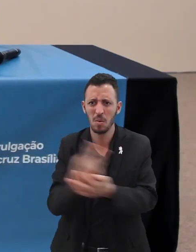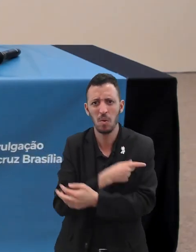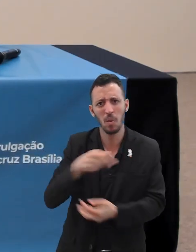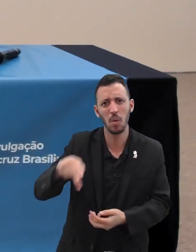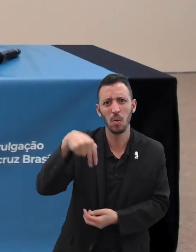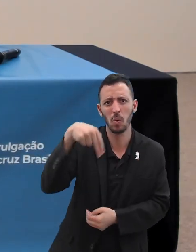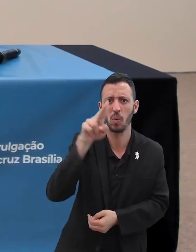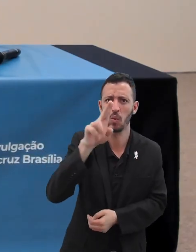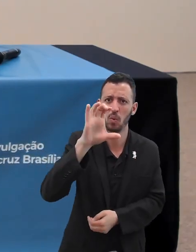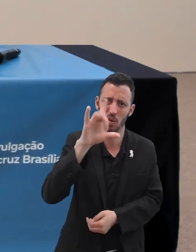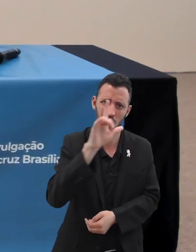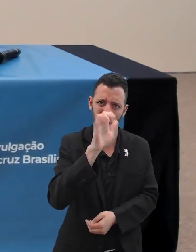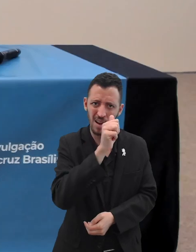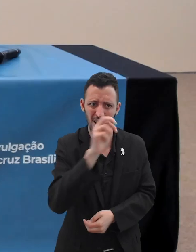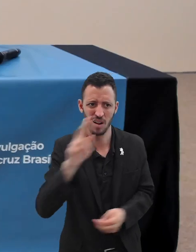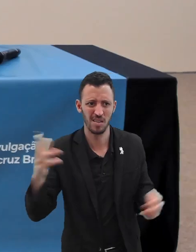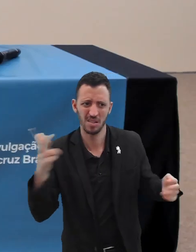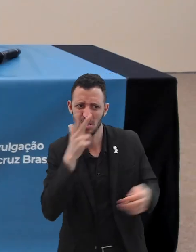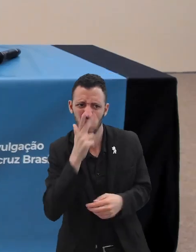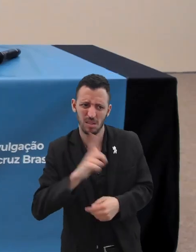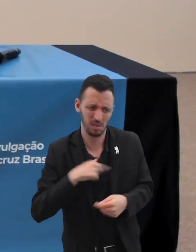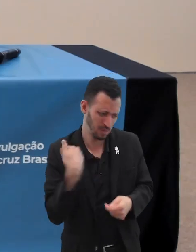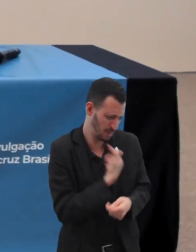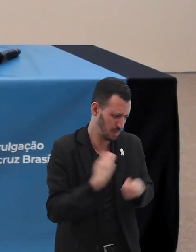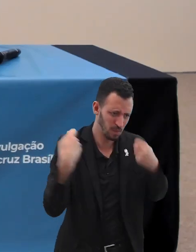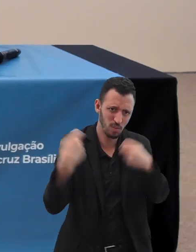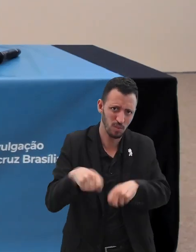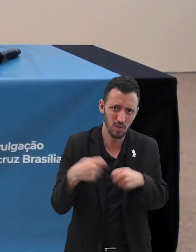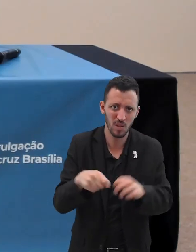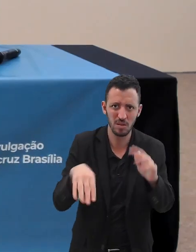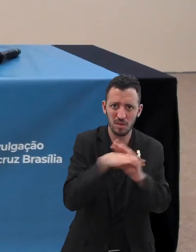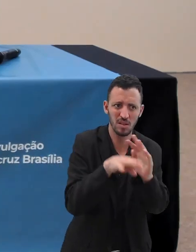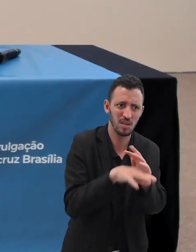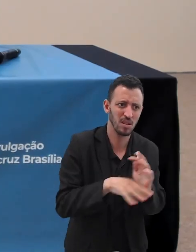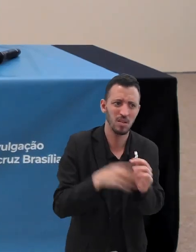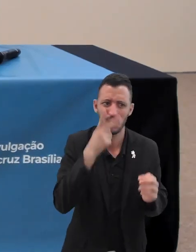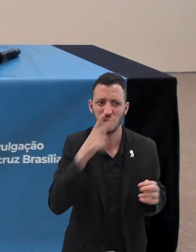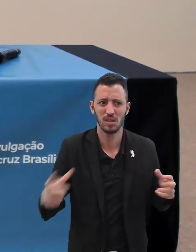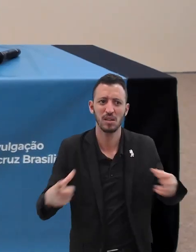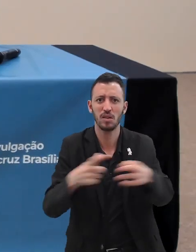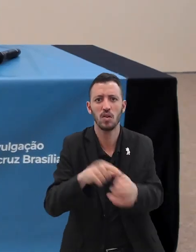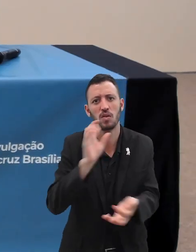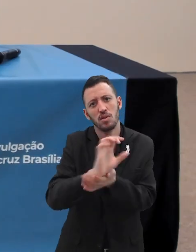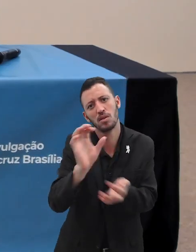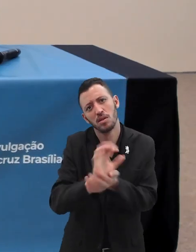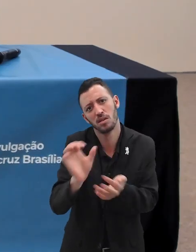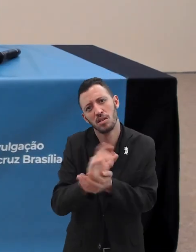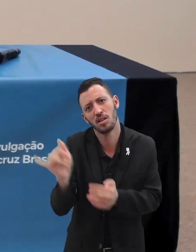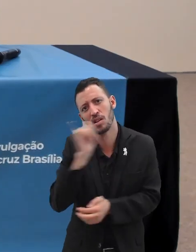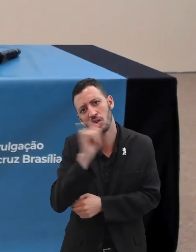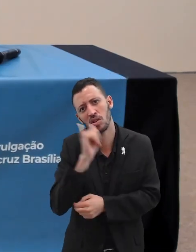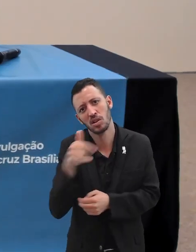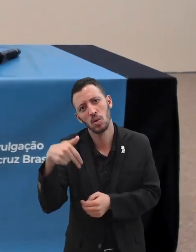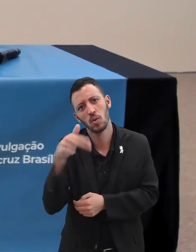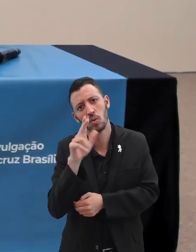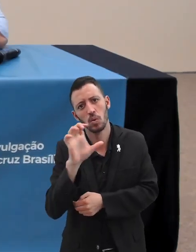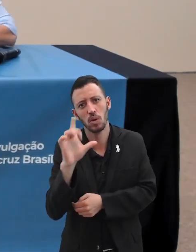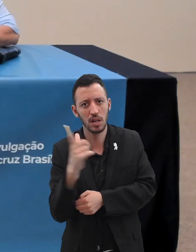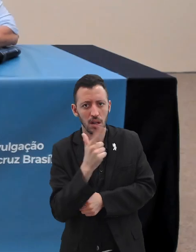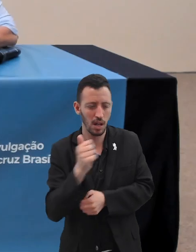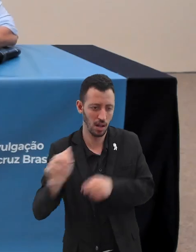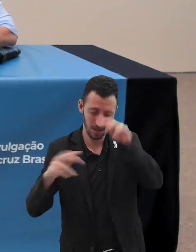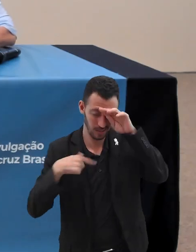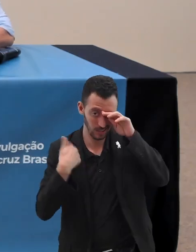para o tema que eu estudei no mestrado, no pós-doc, será que nós precisamos de energia nuclear? Que tal diminuir a verba da energia nuclear? Nós temos outras